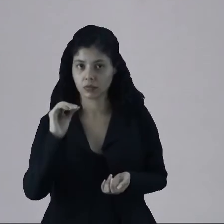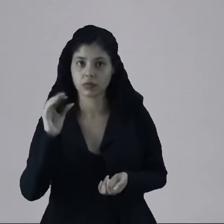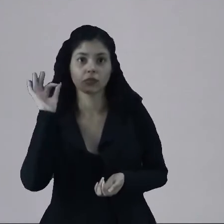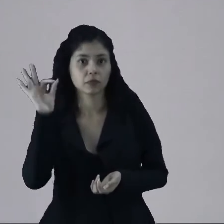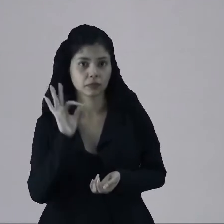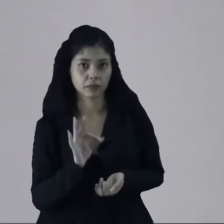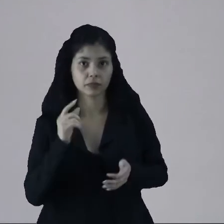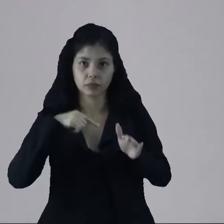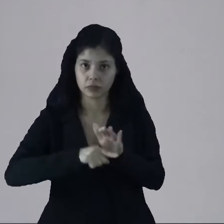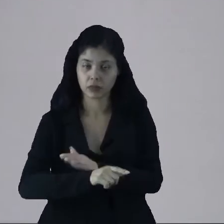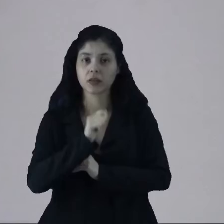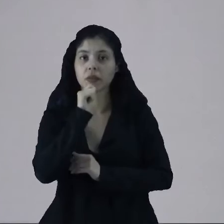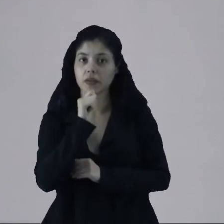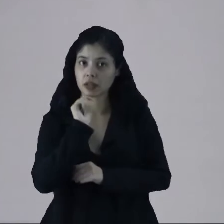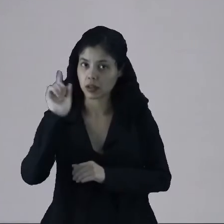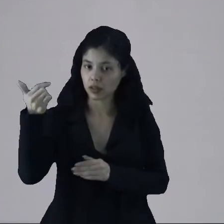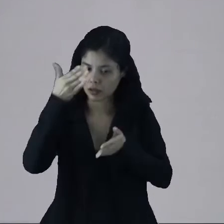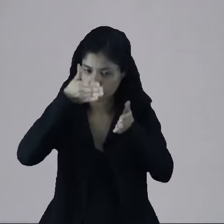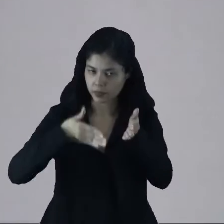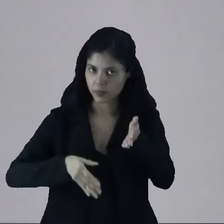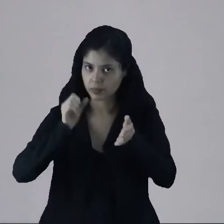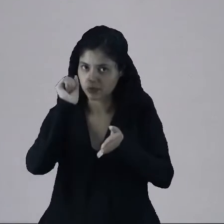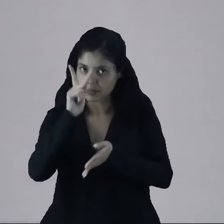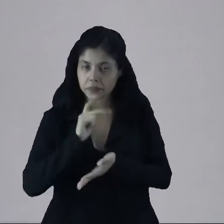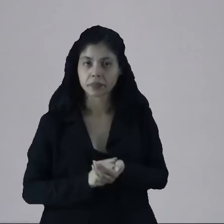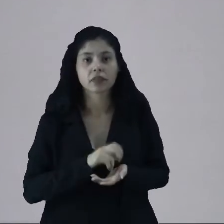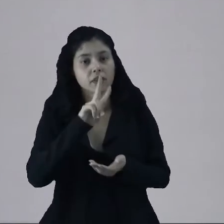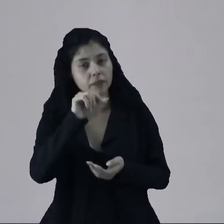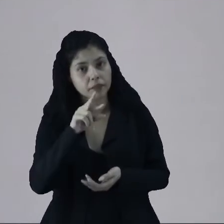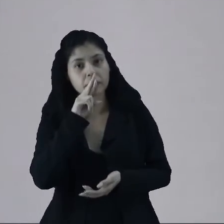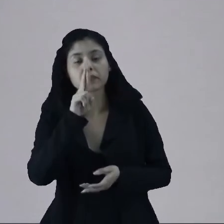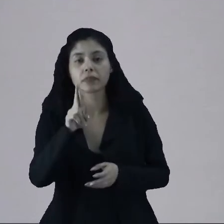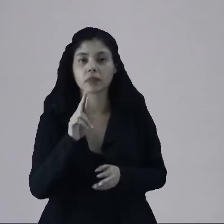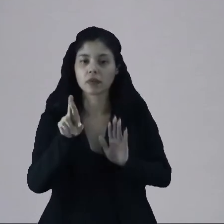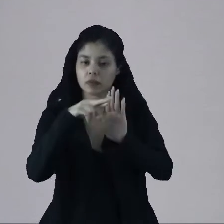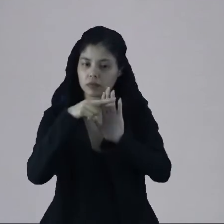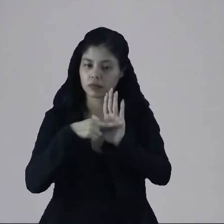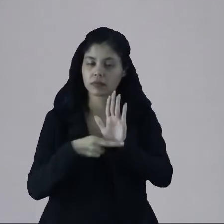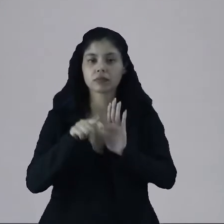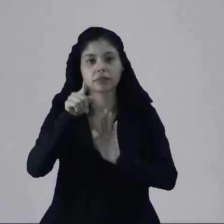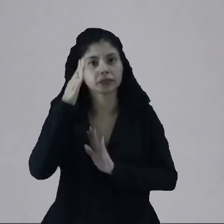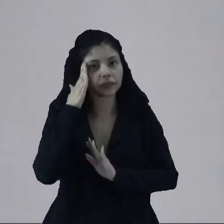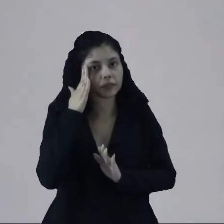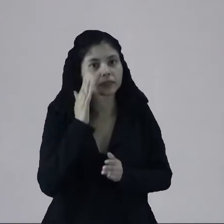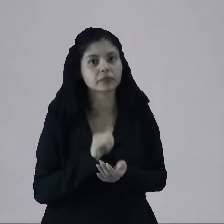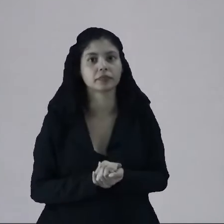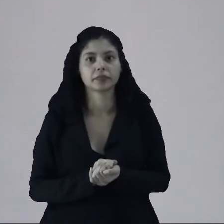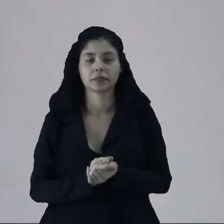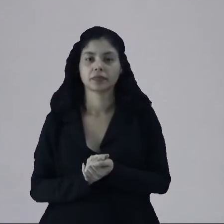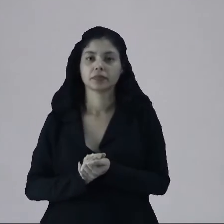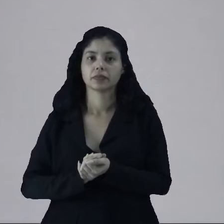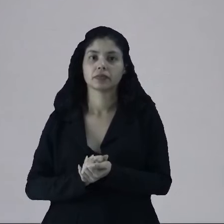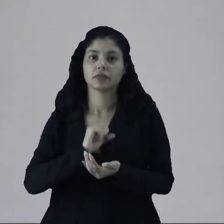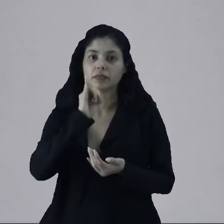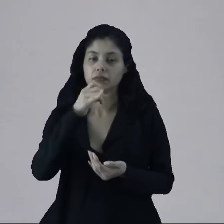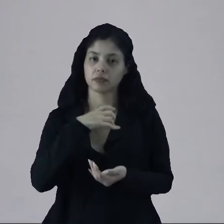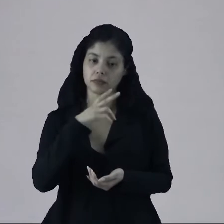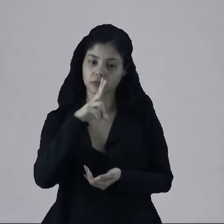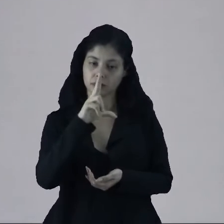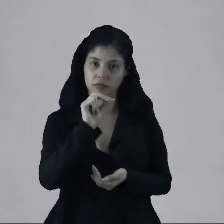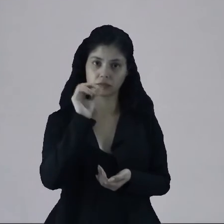100% dentro daquela outra metade. E aí você vai fazer uma regrinha para você entender. Então veja bem, se eu